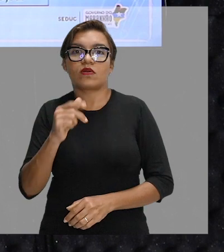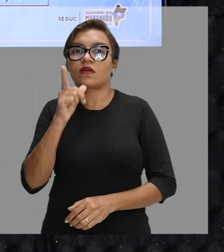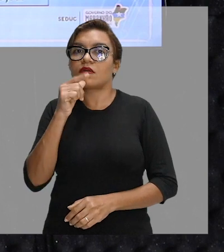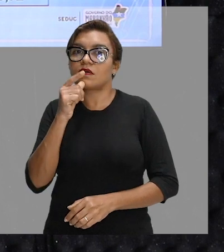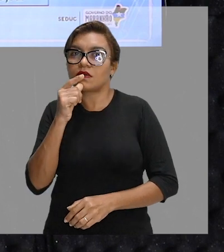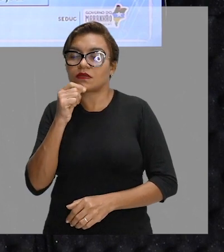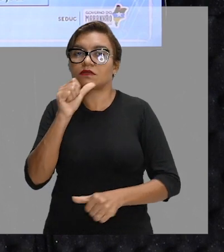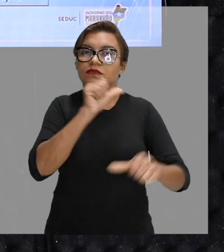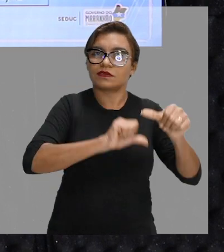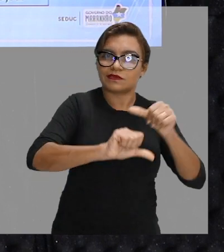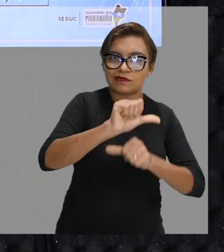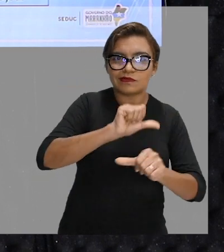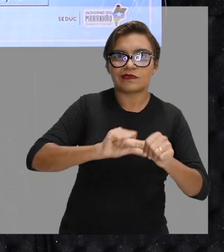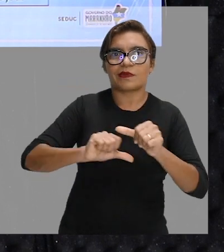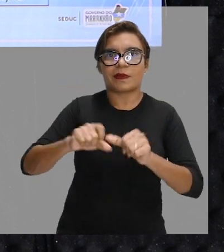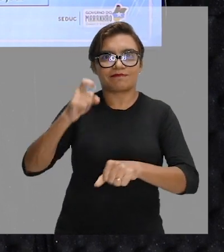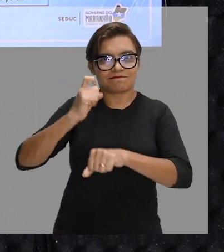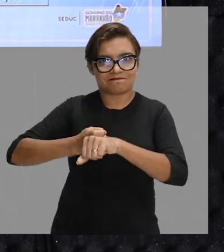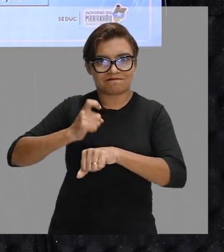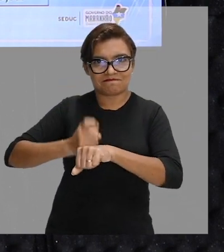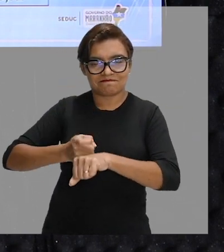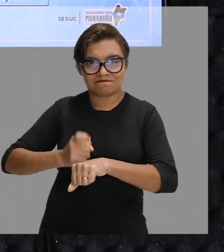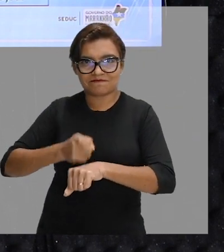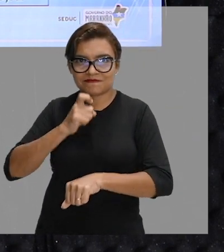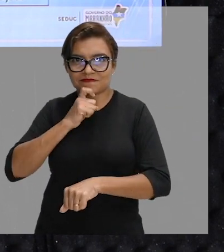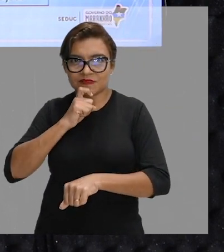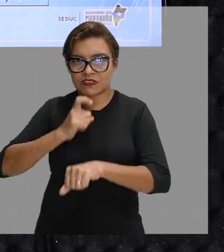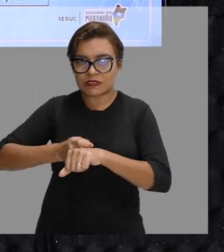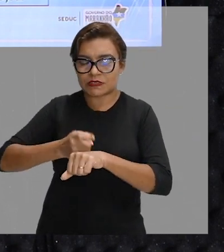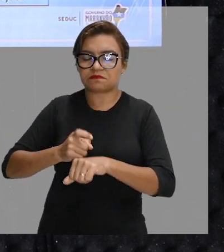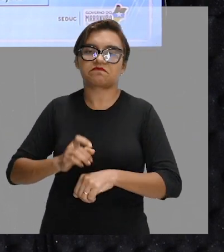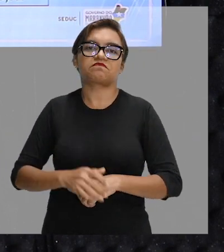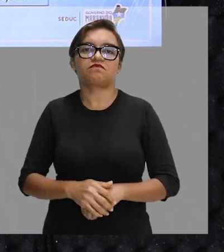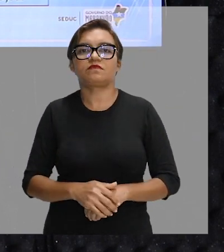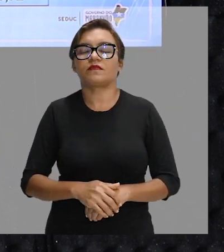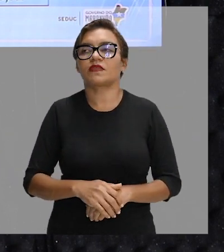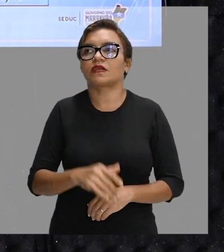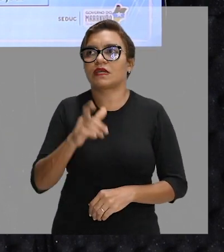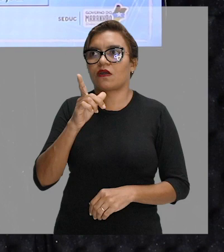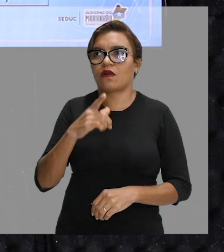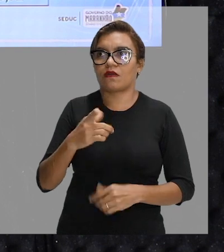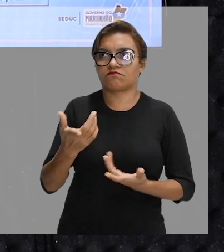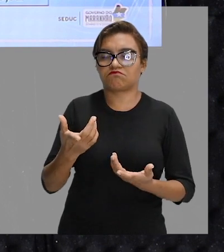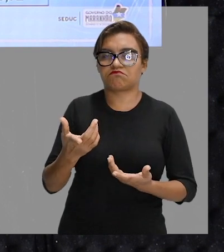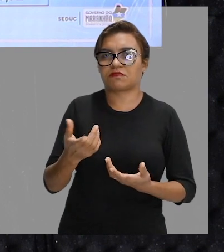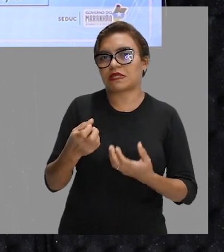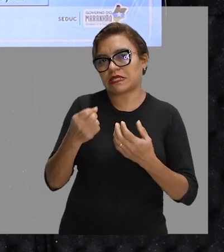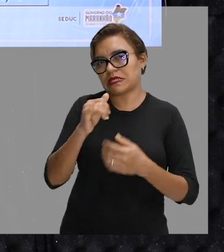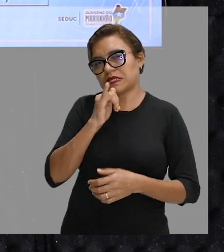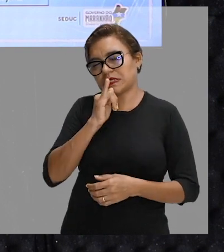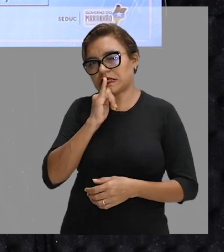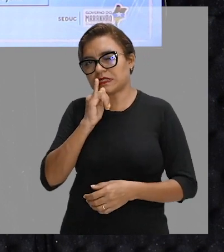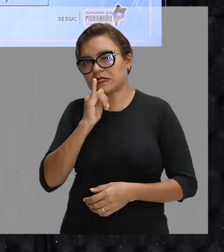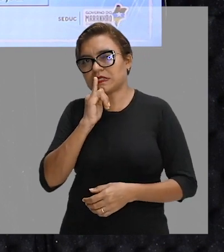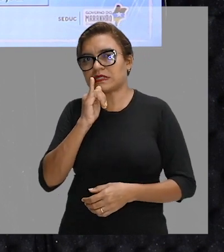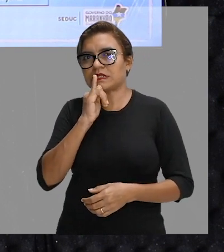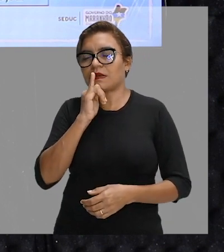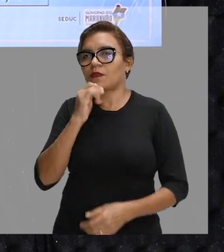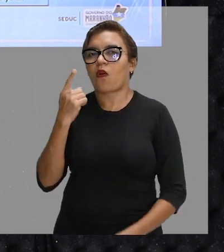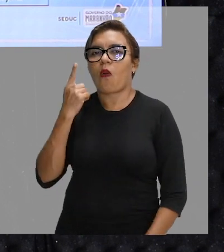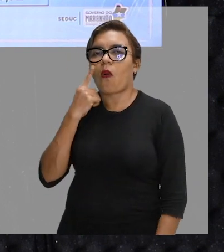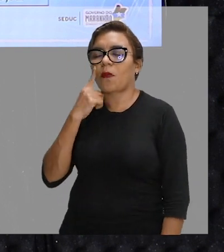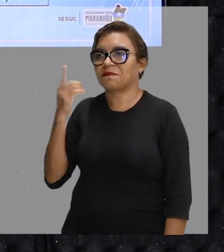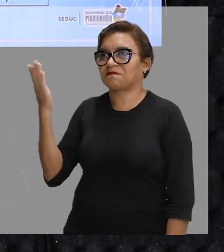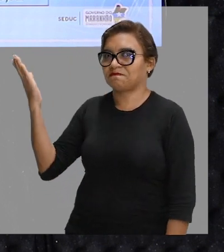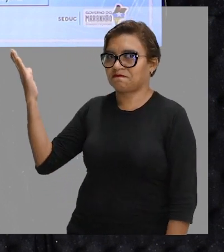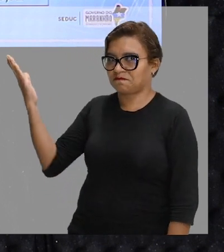lá, solvente água, solução com ureia, 1 mol por litro, quer dizer que cada litro tem 1 mol de partículas de